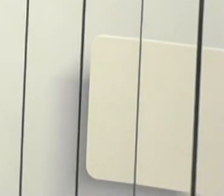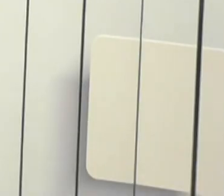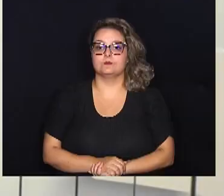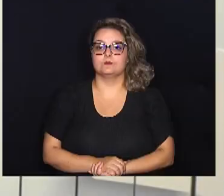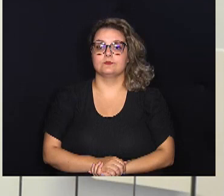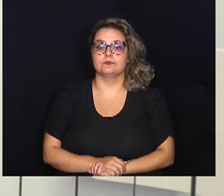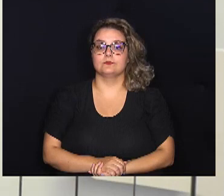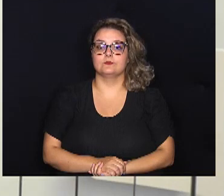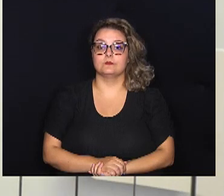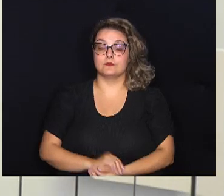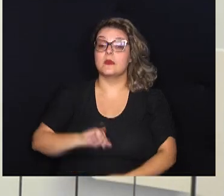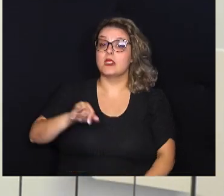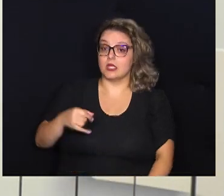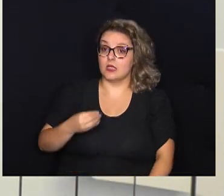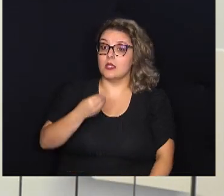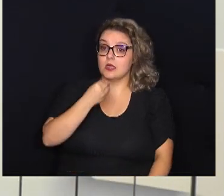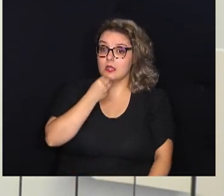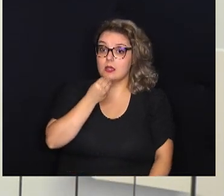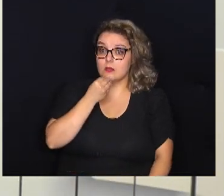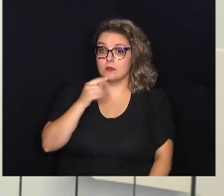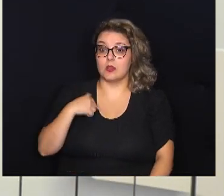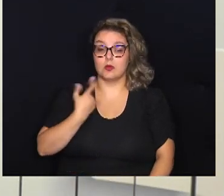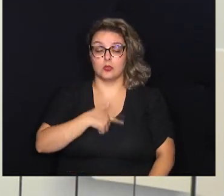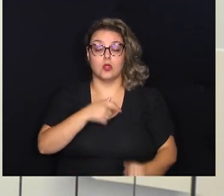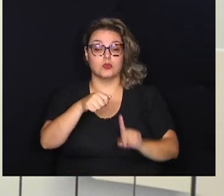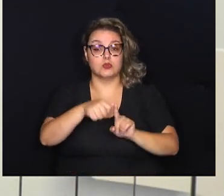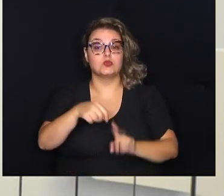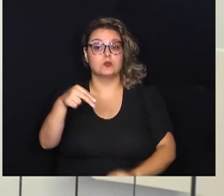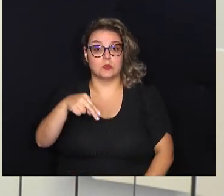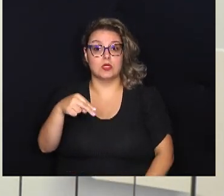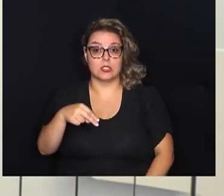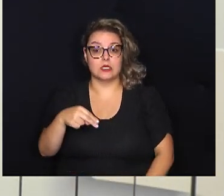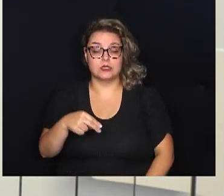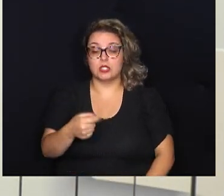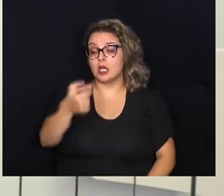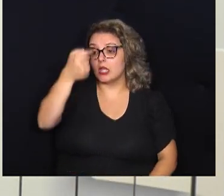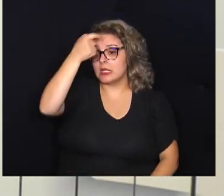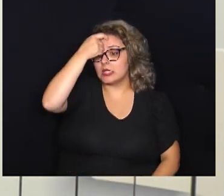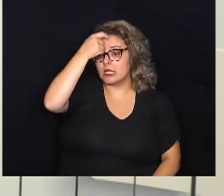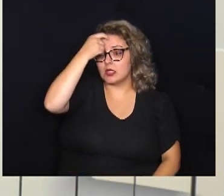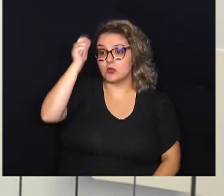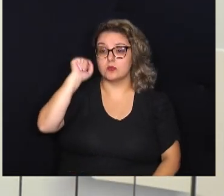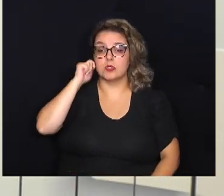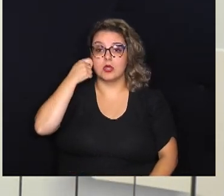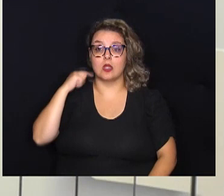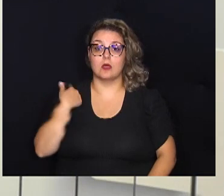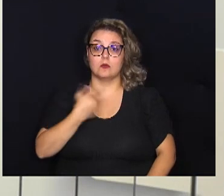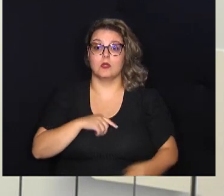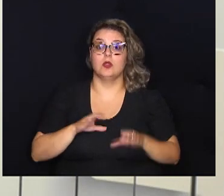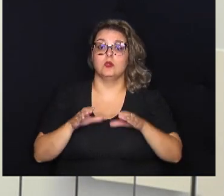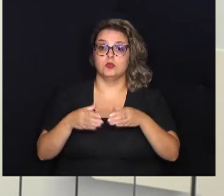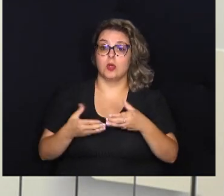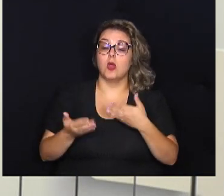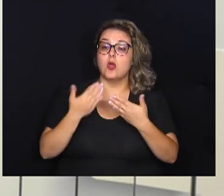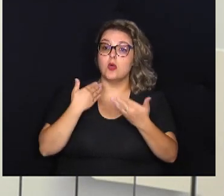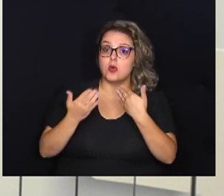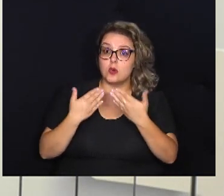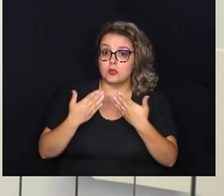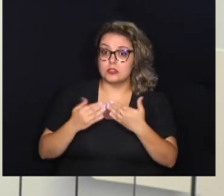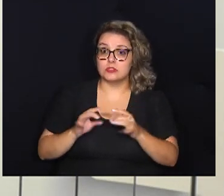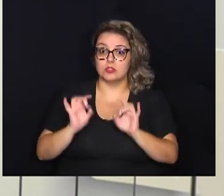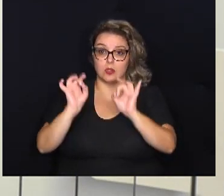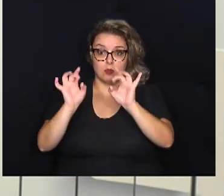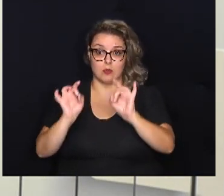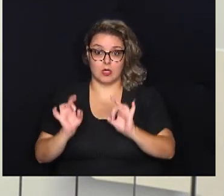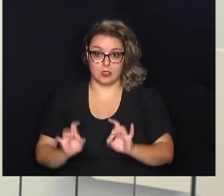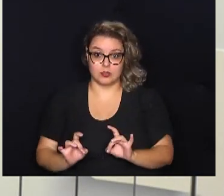E aproveitando que estamos no mês de novembro da consciência negra, a nossa equipe conversou com uma